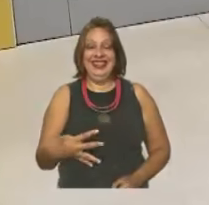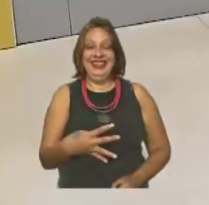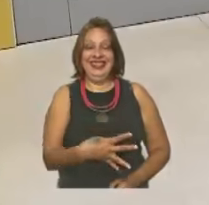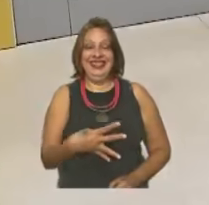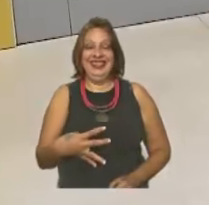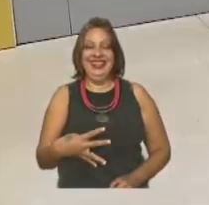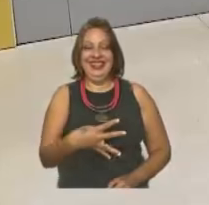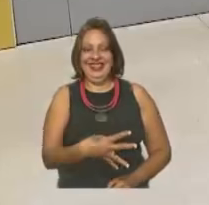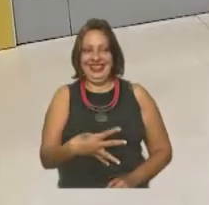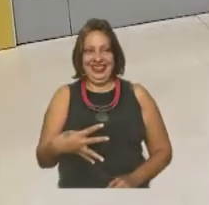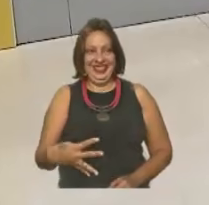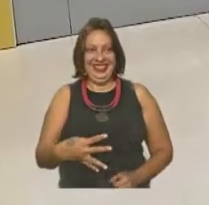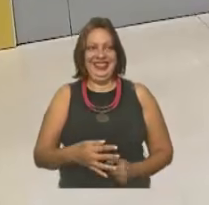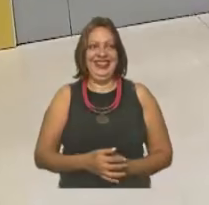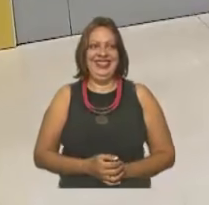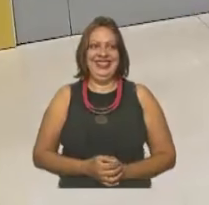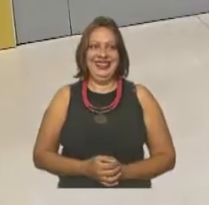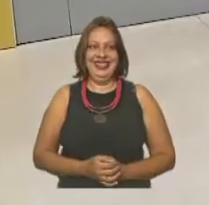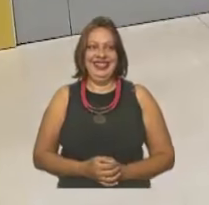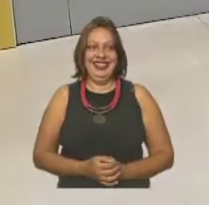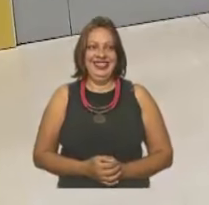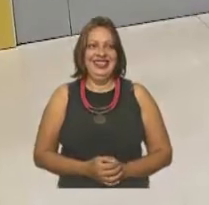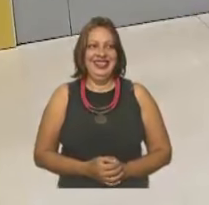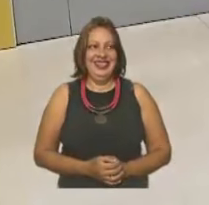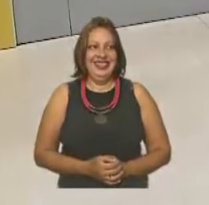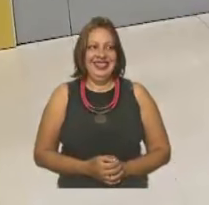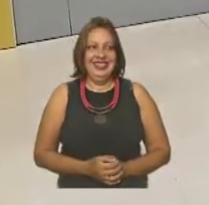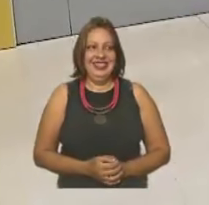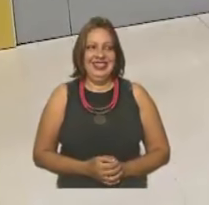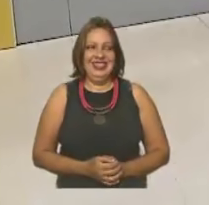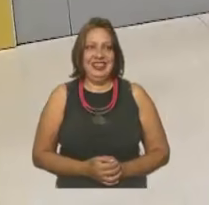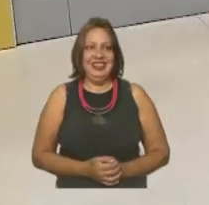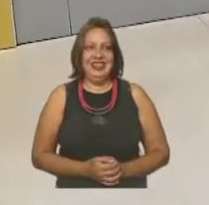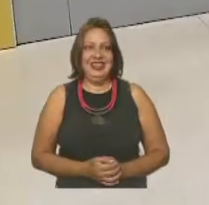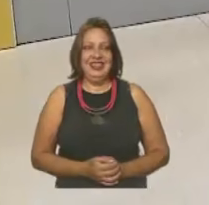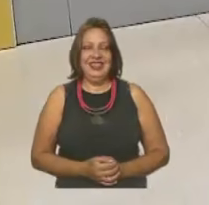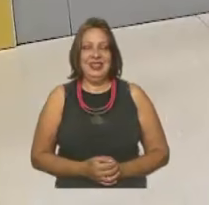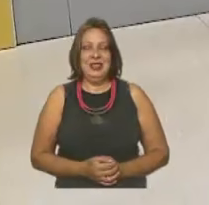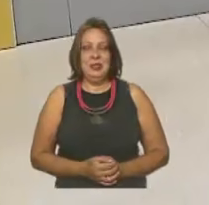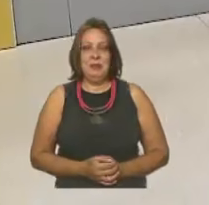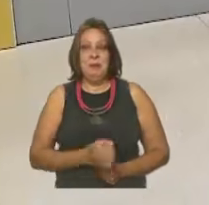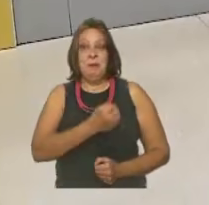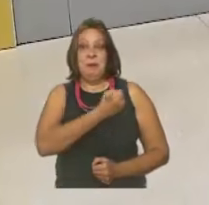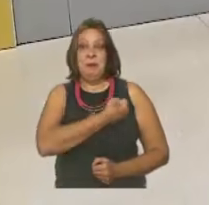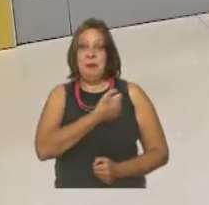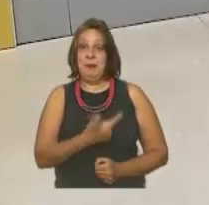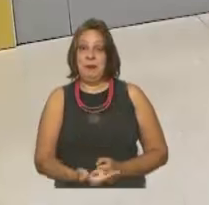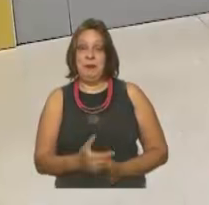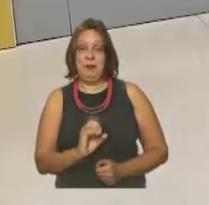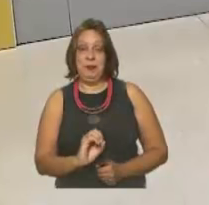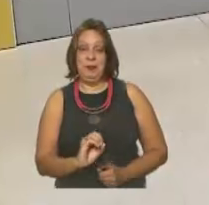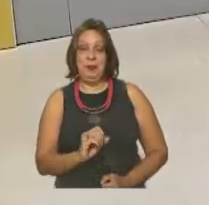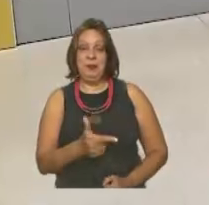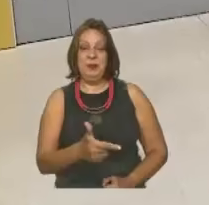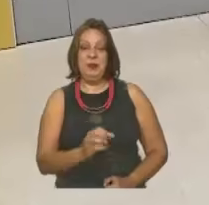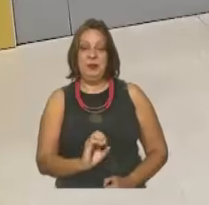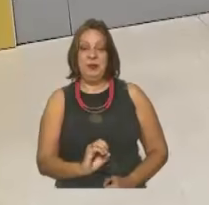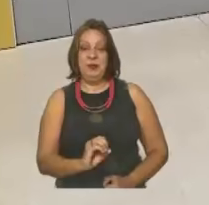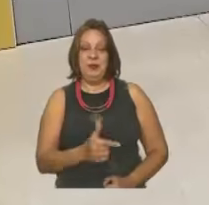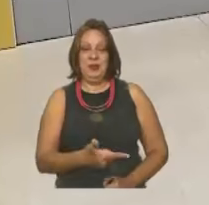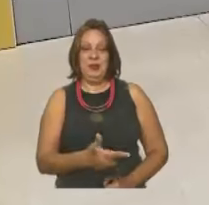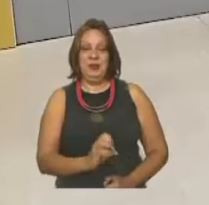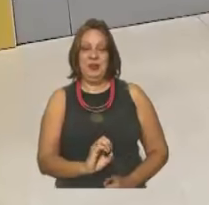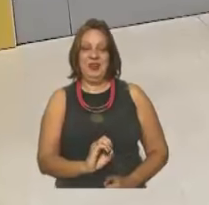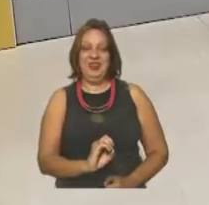44, 44, 44. Tá no painel agora a bolinha de número 20. Número